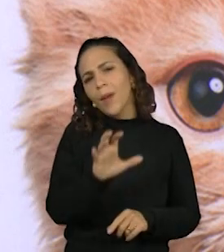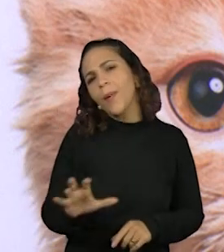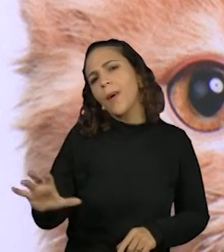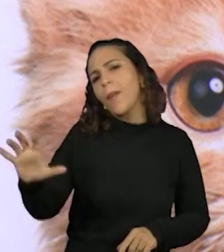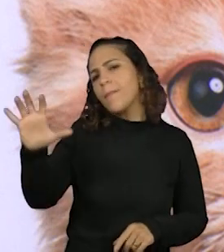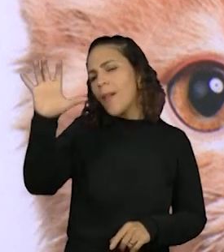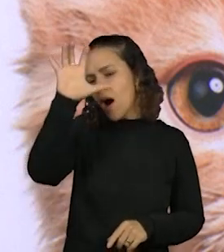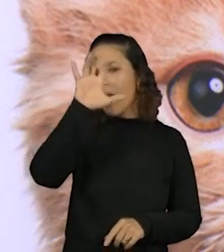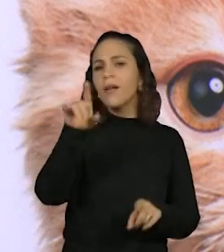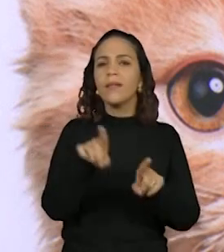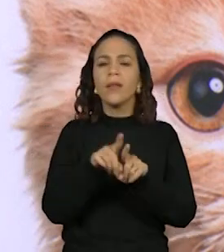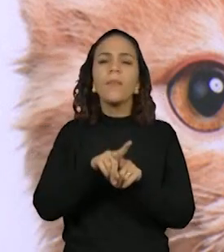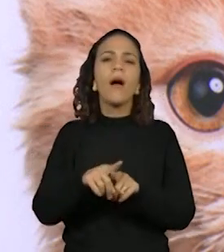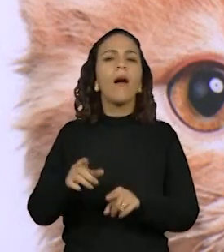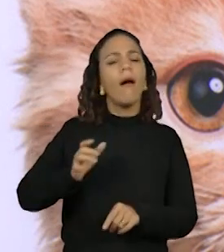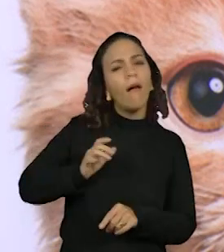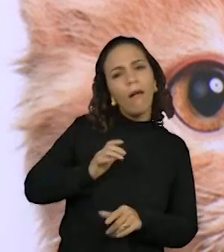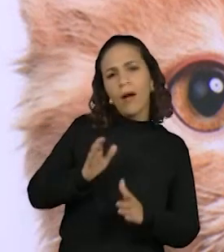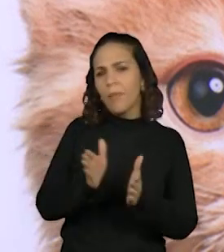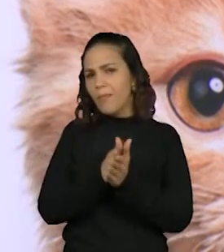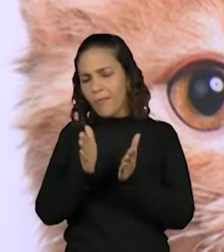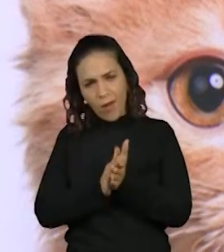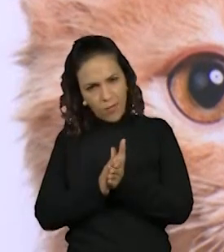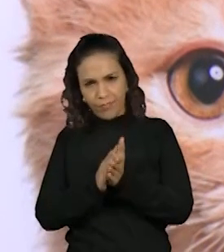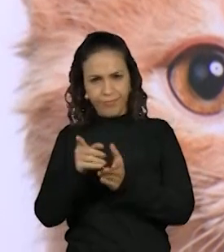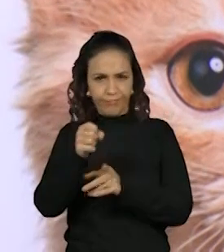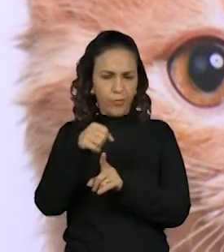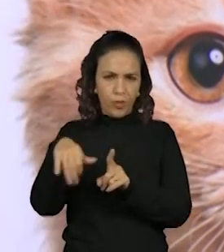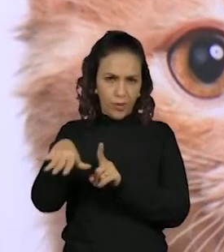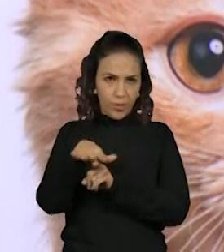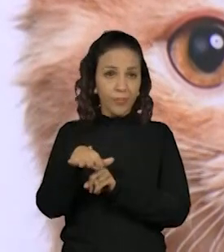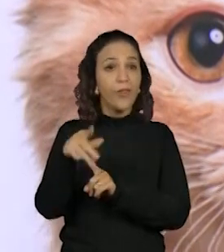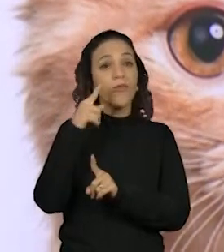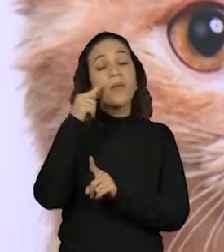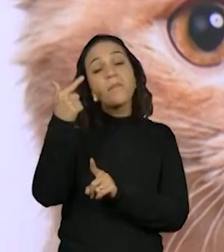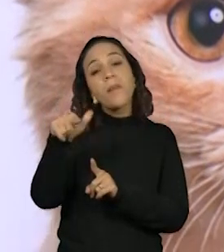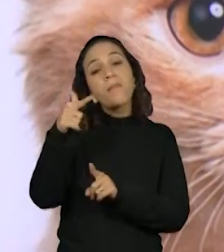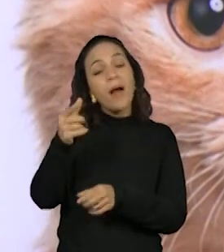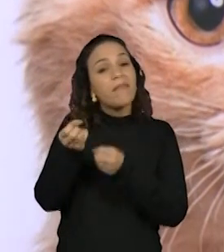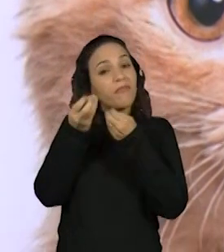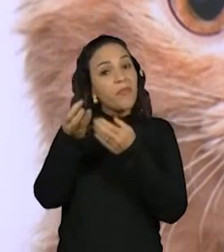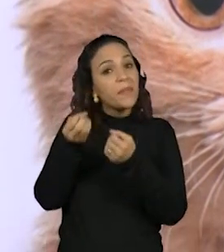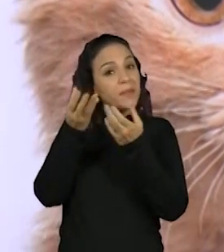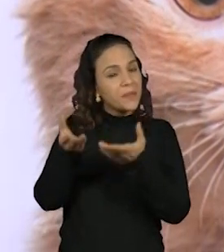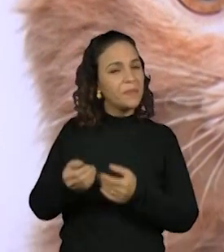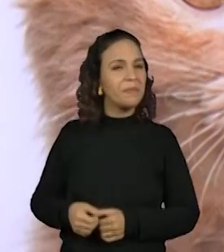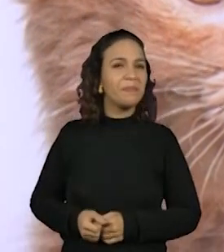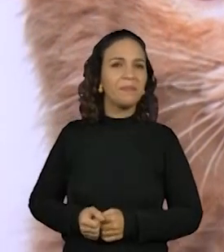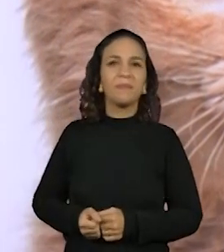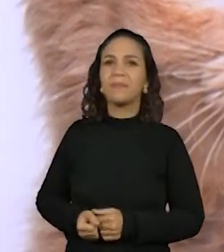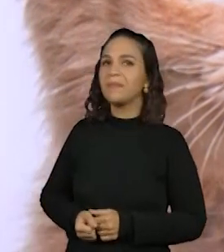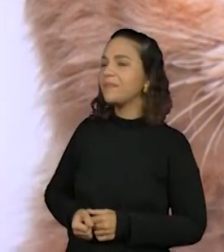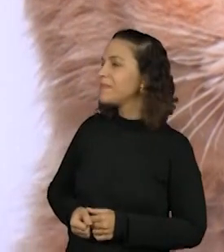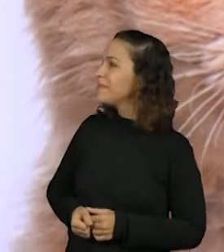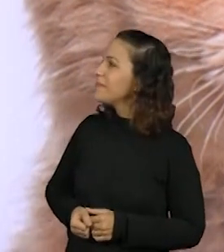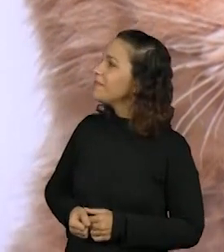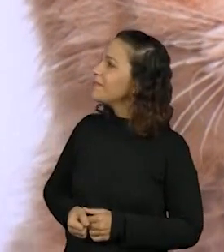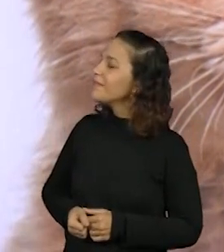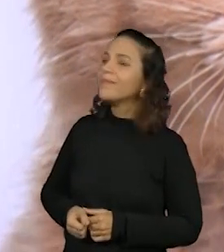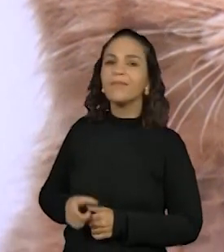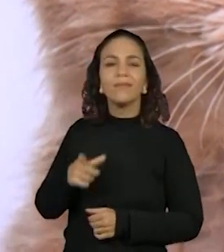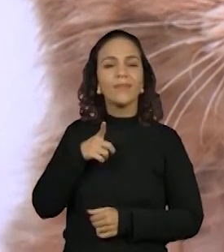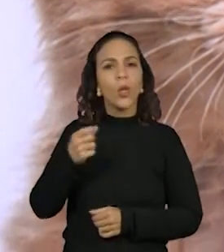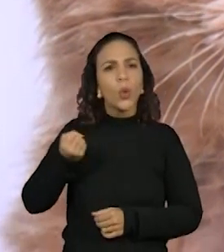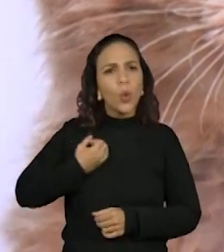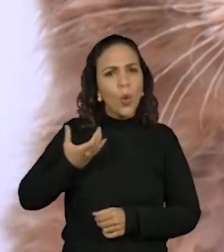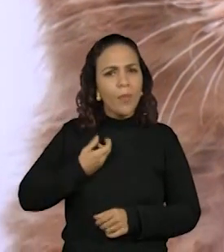sociais do país. Confira a seguir outros resultados obtidos. Aí a gente tem muitos